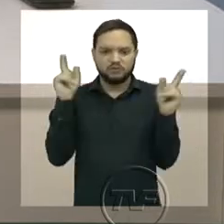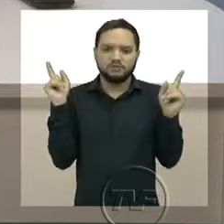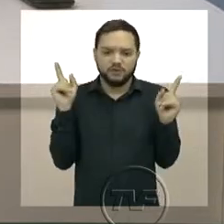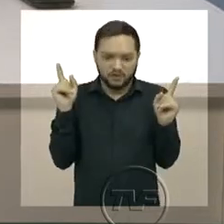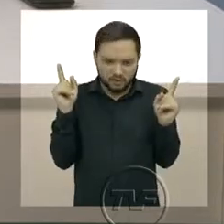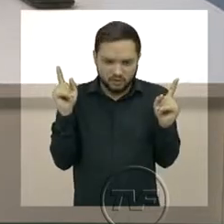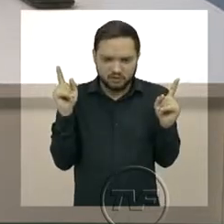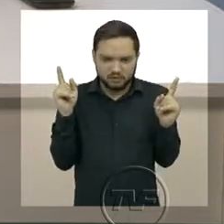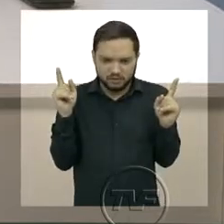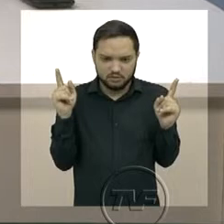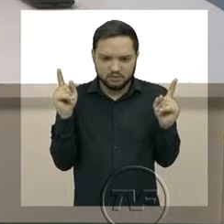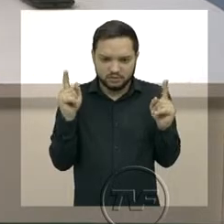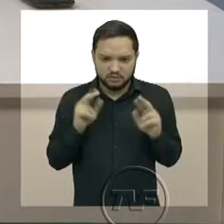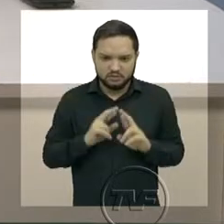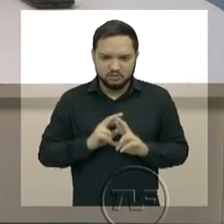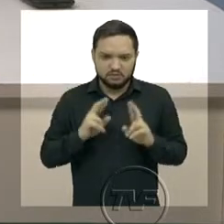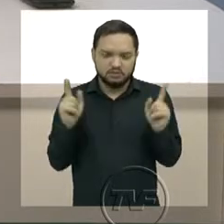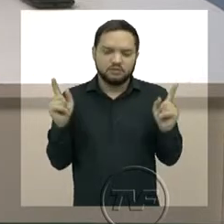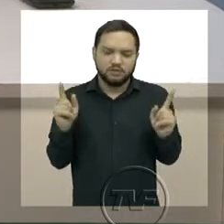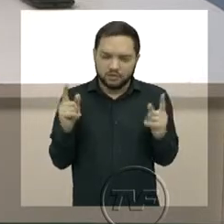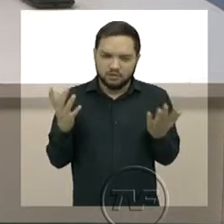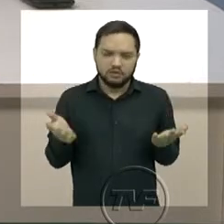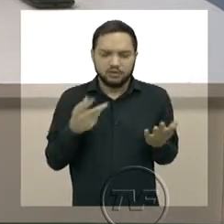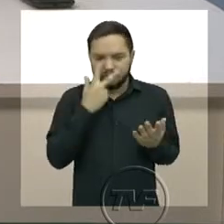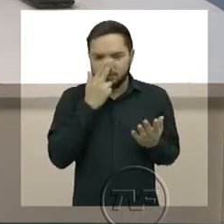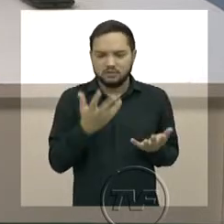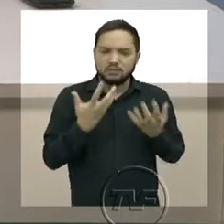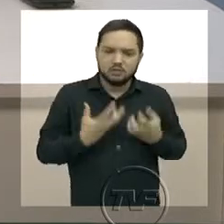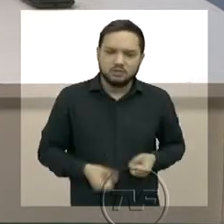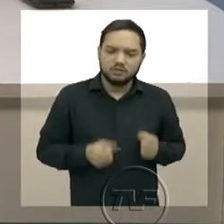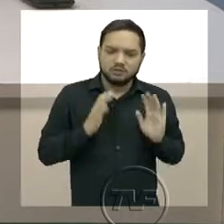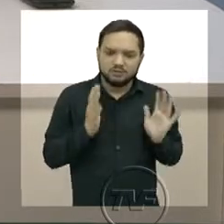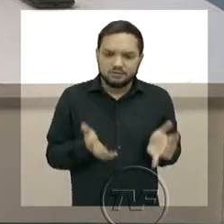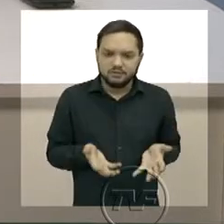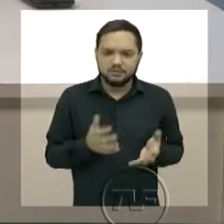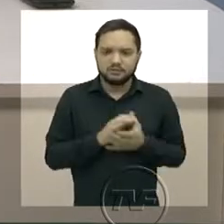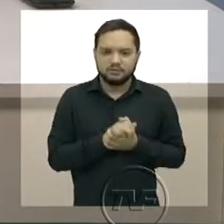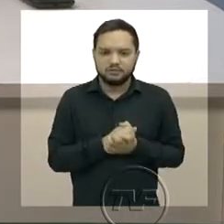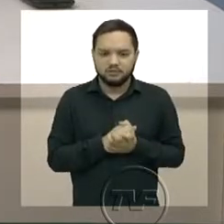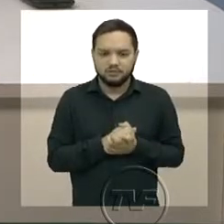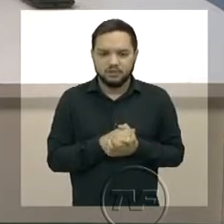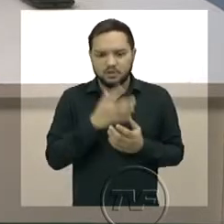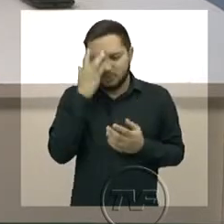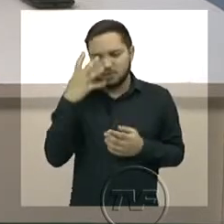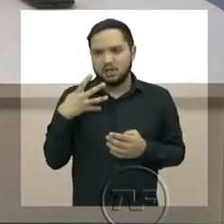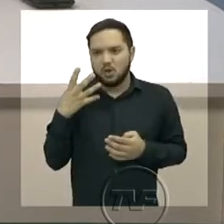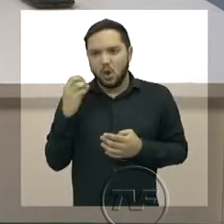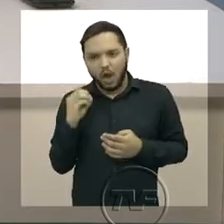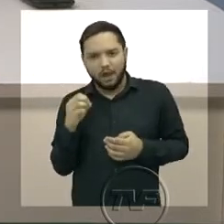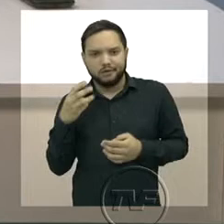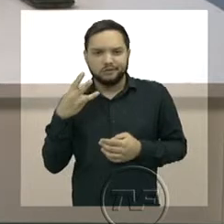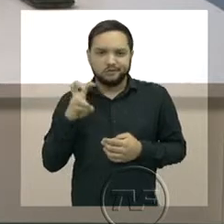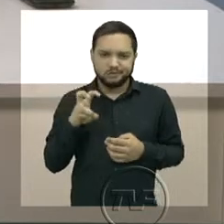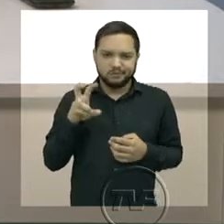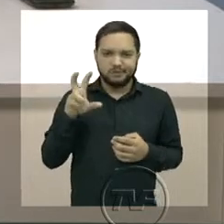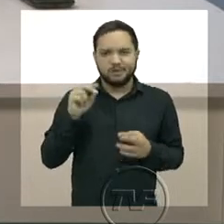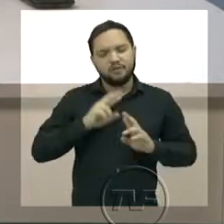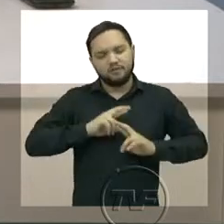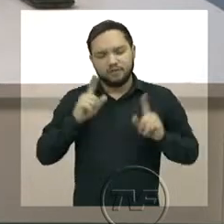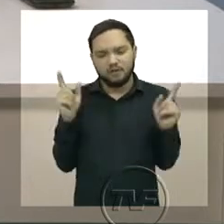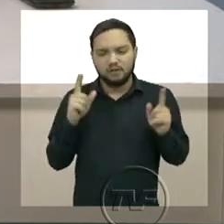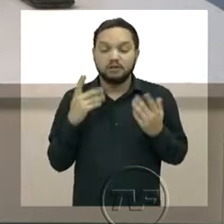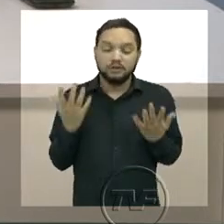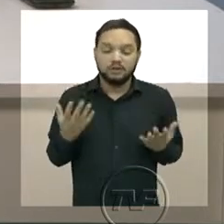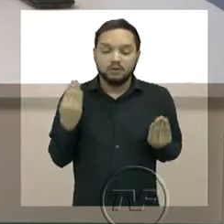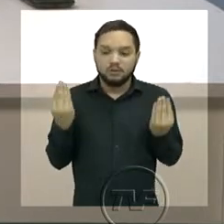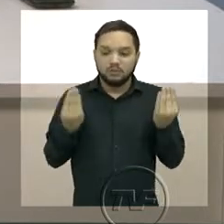gás dos 20, né? A mesma disposição dos 20, 30, 40, 45, 50. E aí, de que